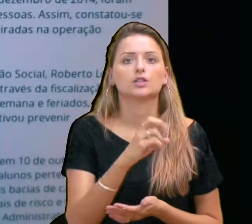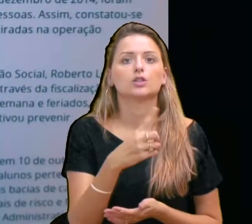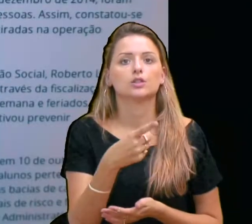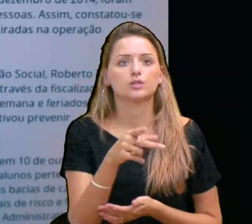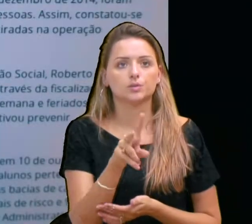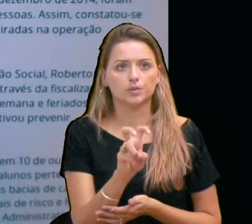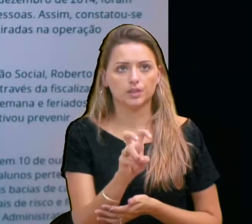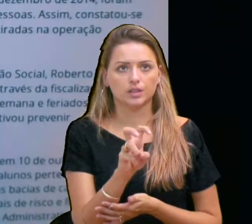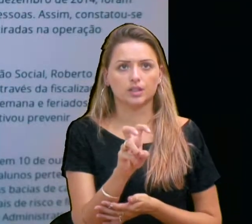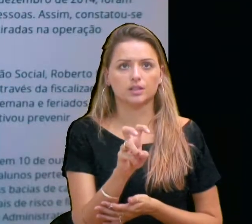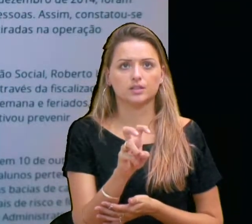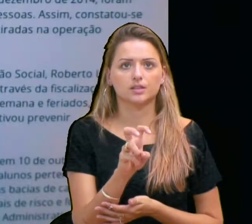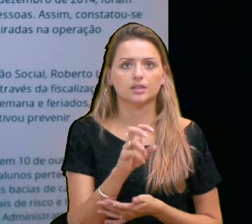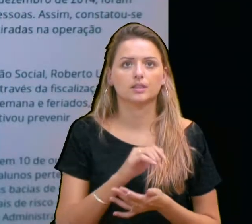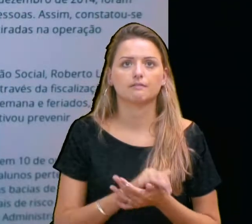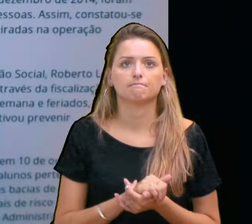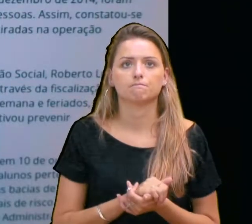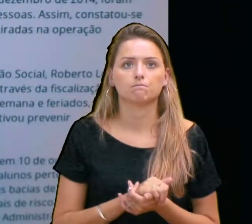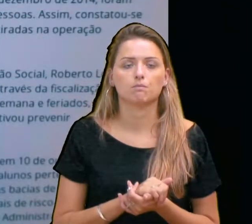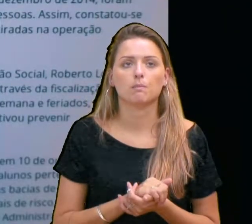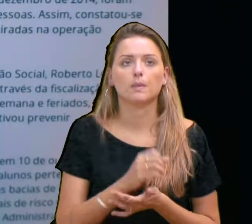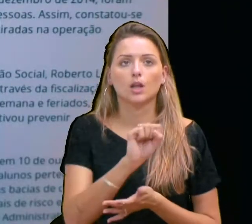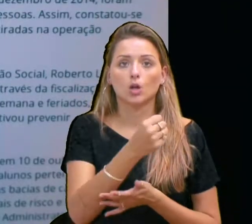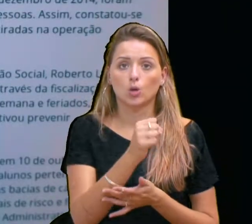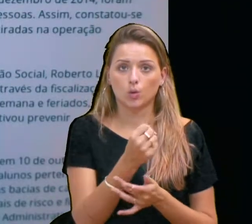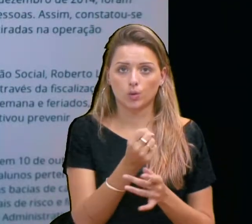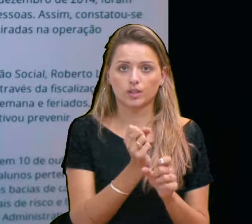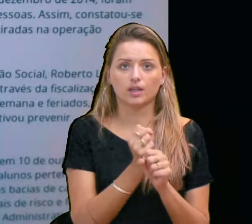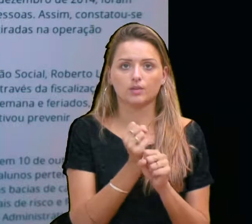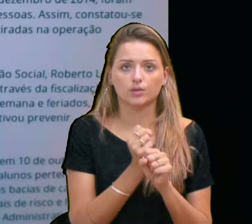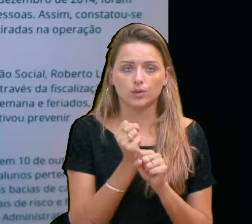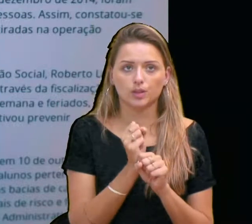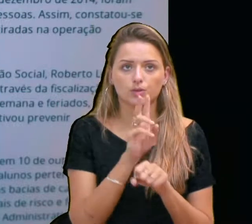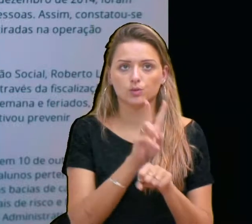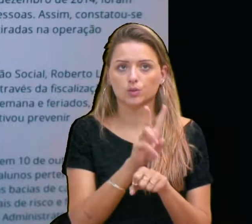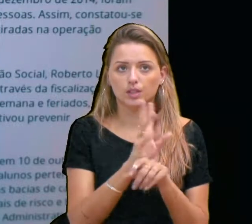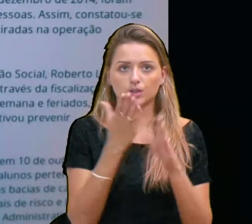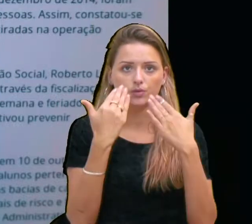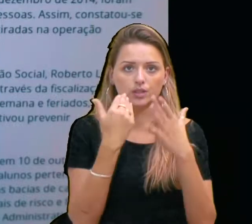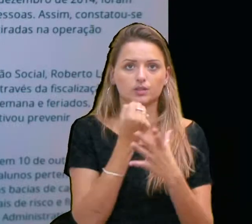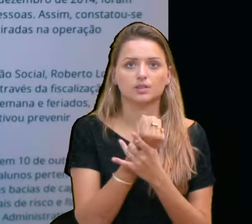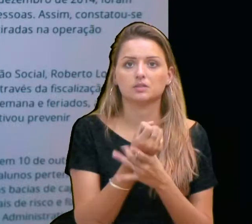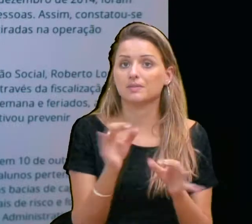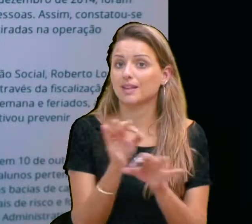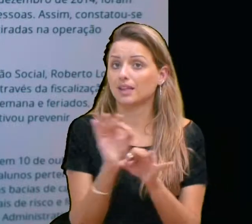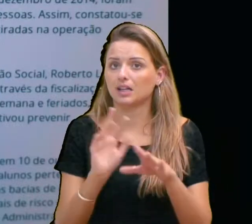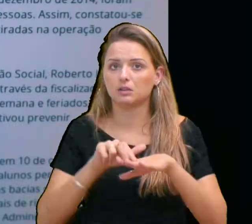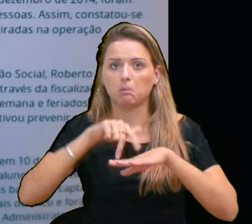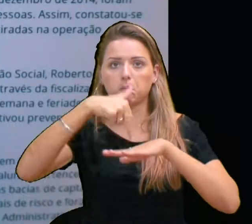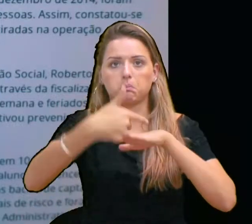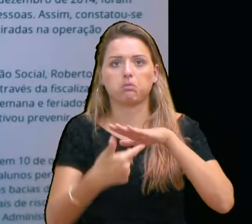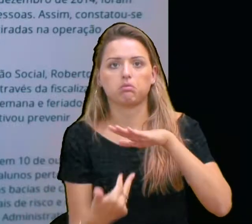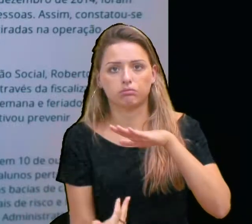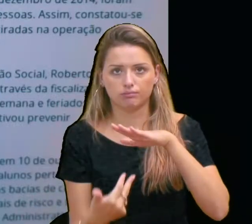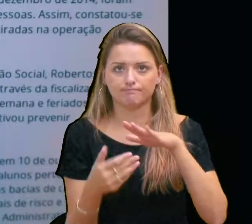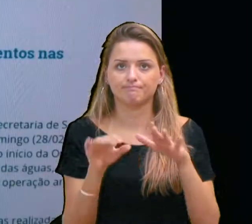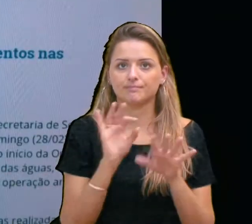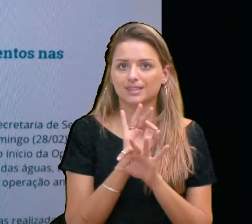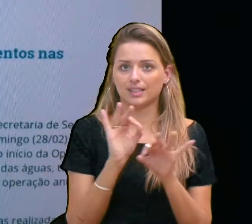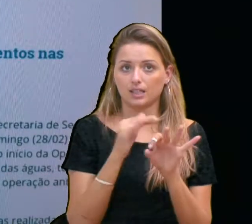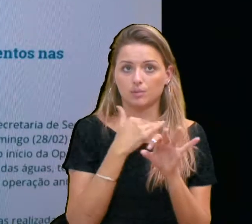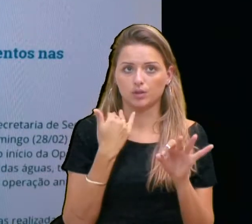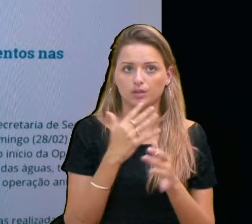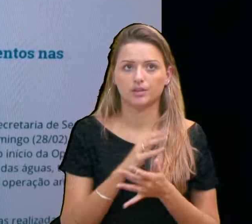passar. 2015, oitava Operação Verão Seguro encerra sem afogamentos nas áreas fiscalizadas. Passa, por favor.